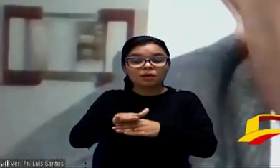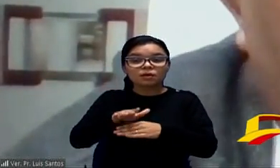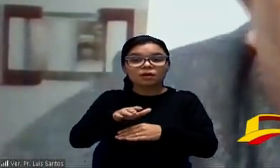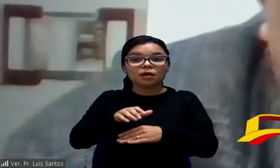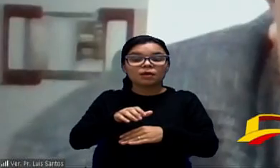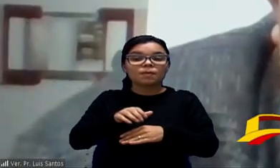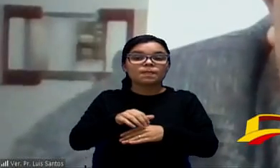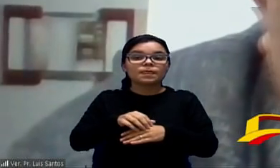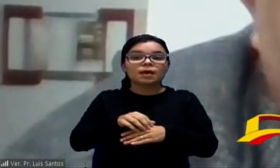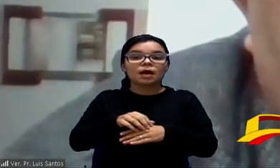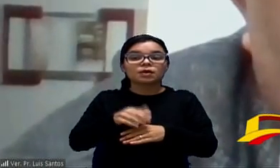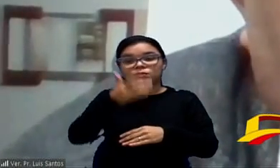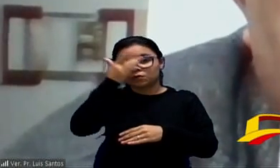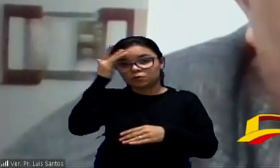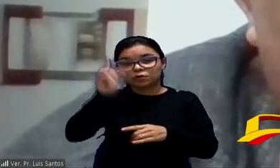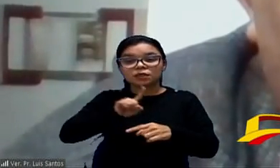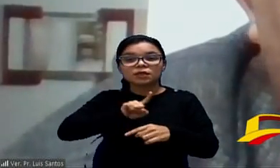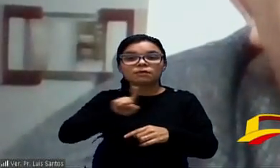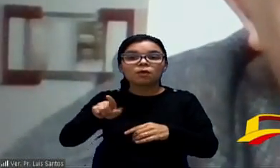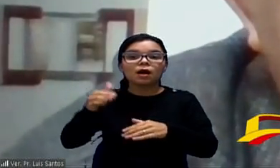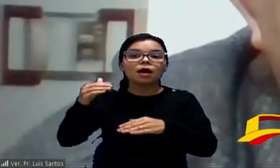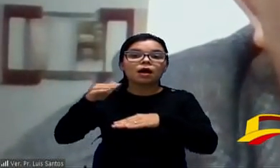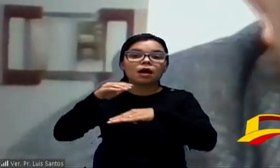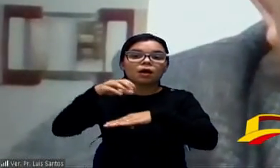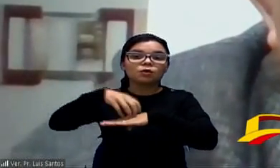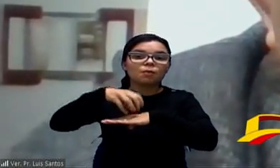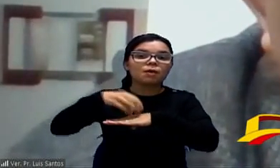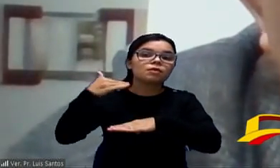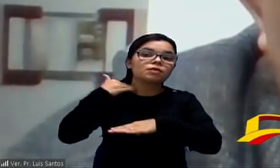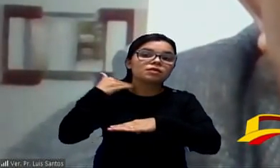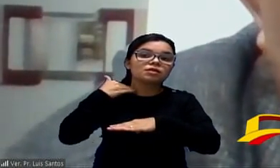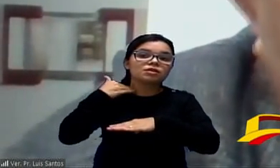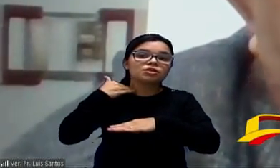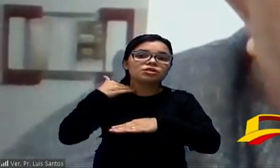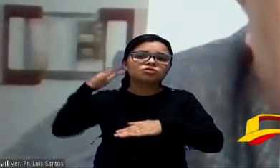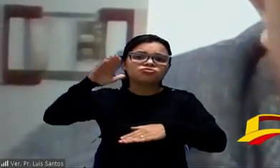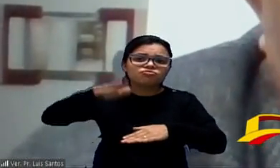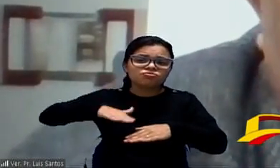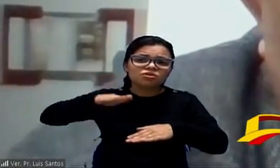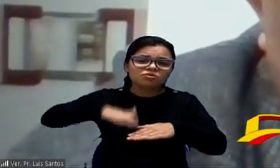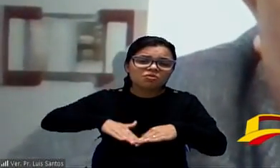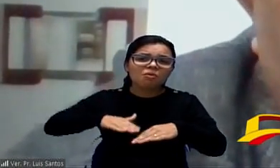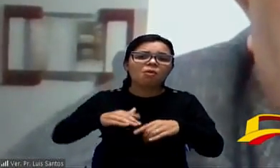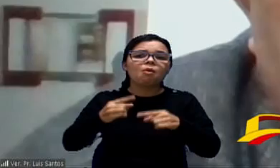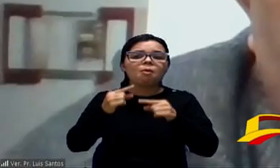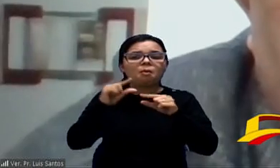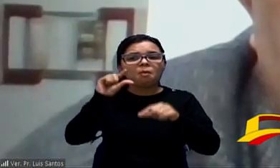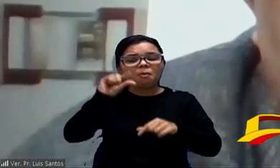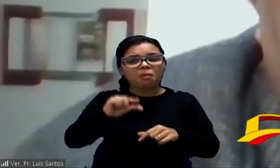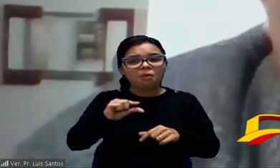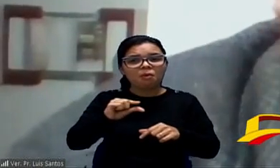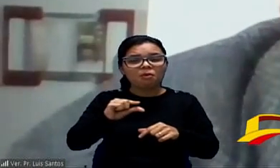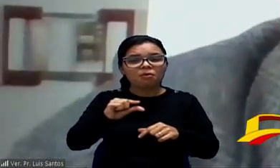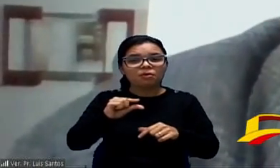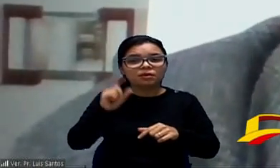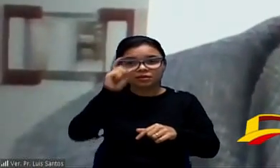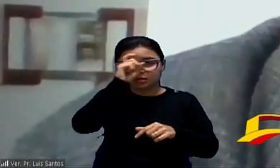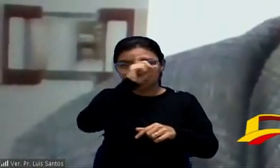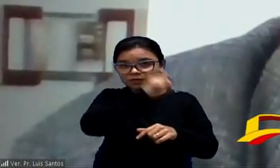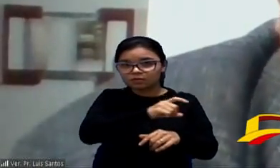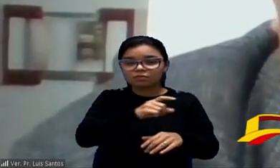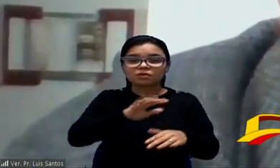diminua um pouco essa sanha devoradora dos bancos, que todos nós sabemos como é que eles fazem. É